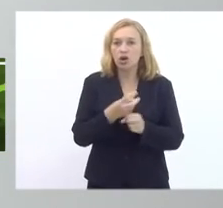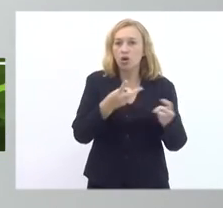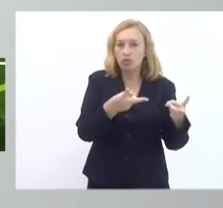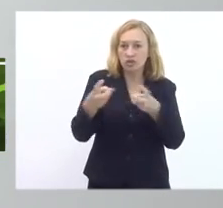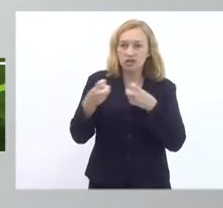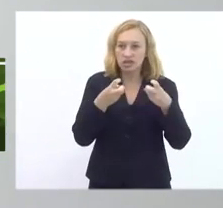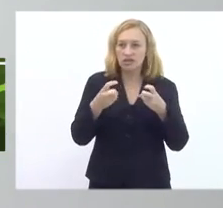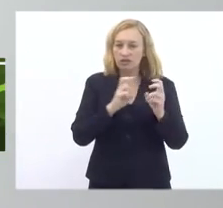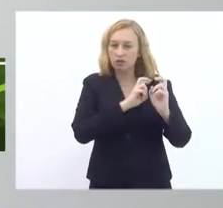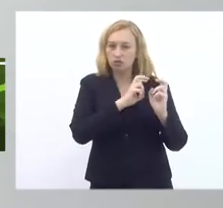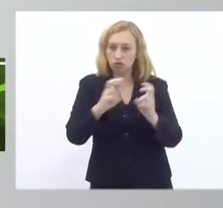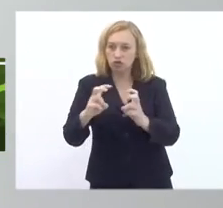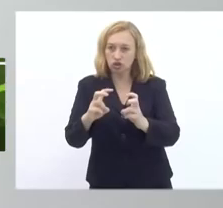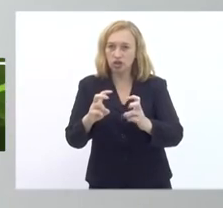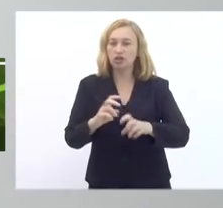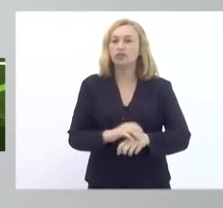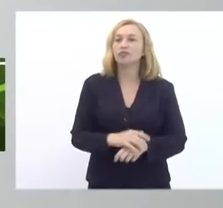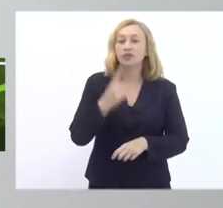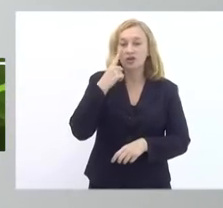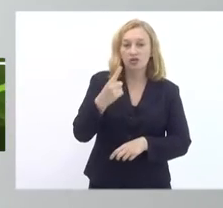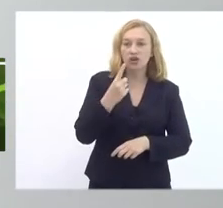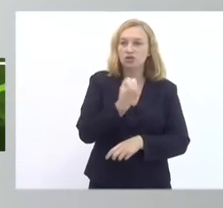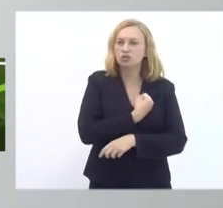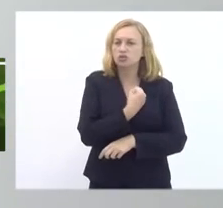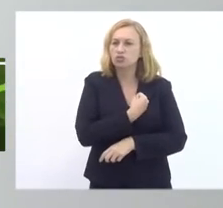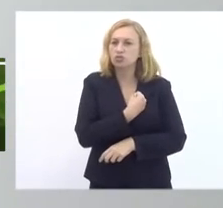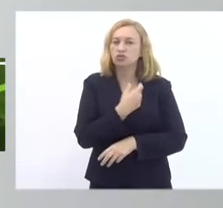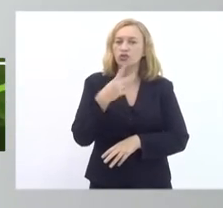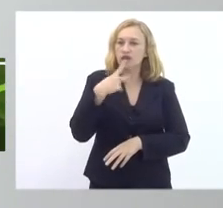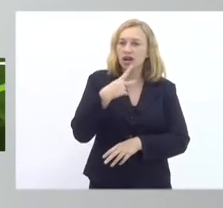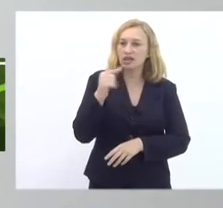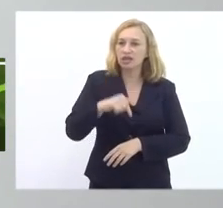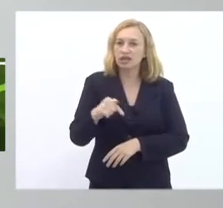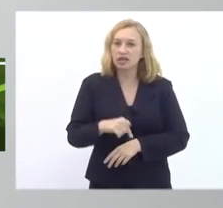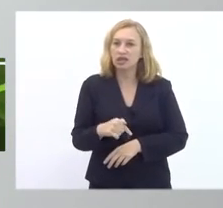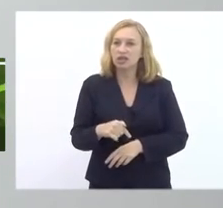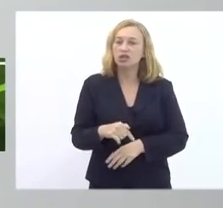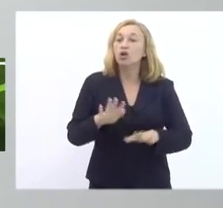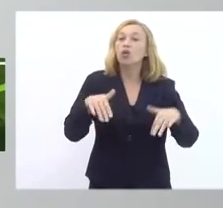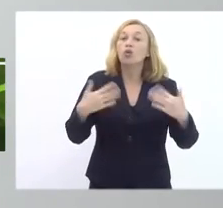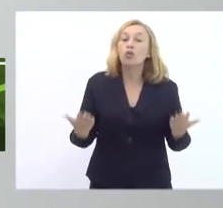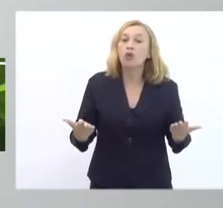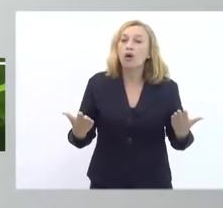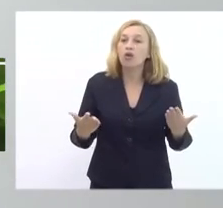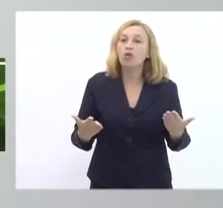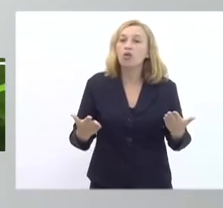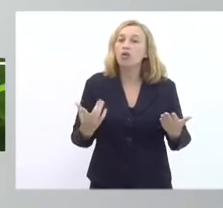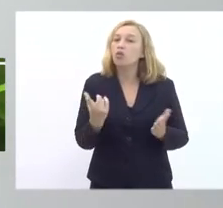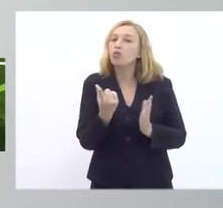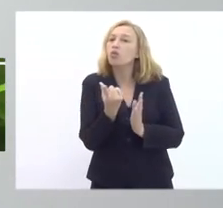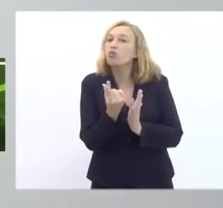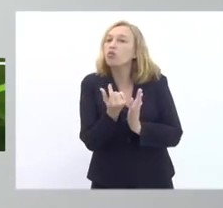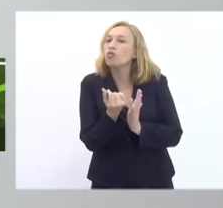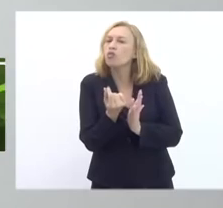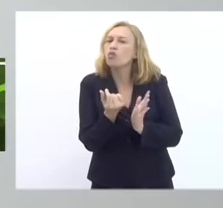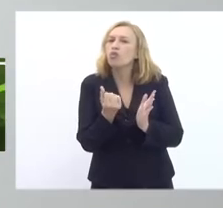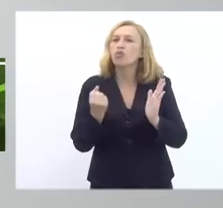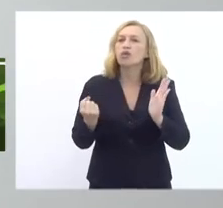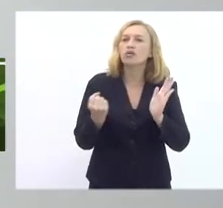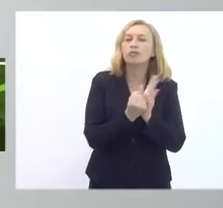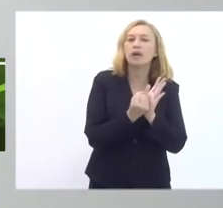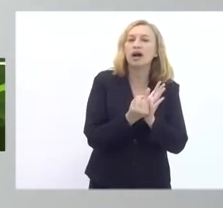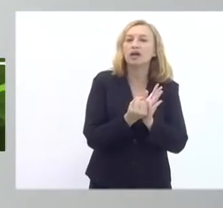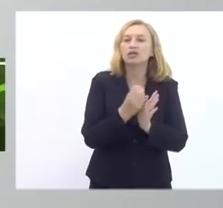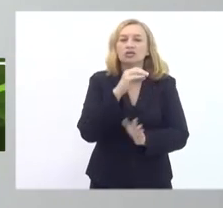Observatório dos Trens, a gente sistematizou dados que foram mencionados aqui sobre qual que é o custo, né? Como é que isso impacta na